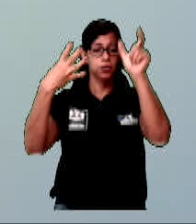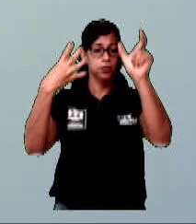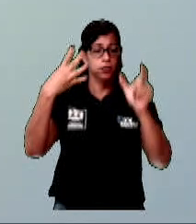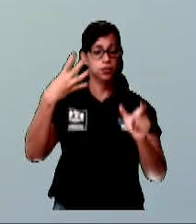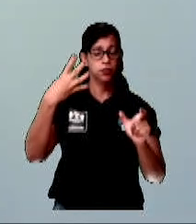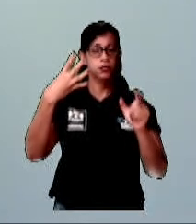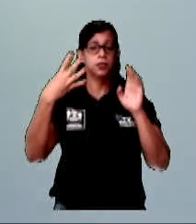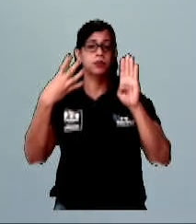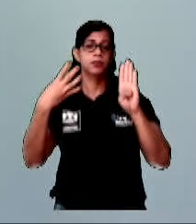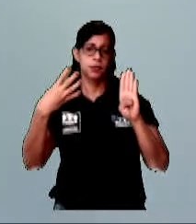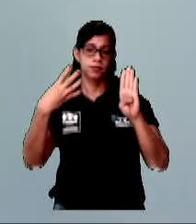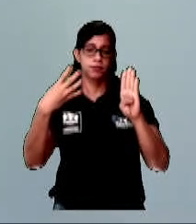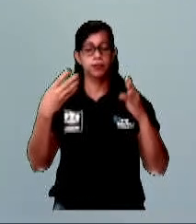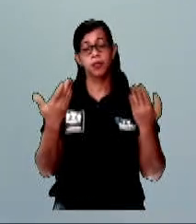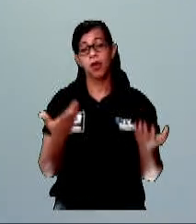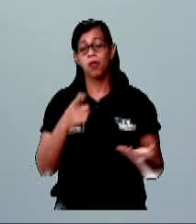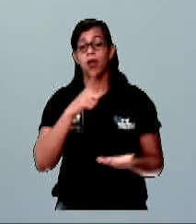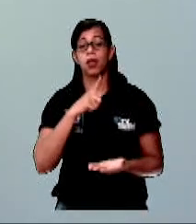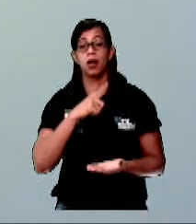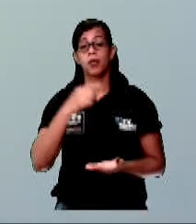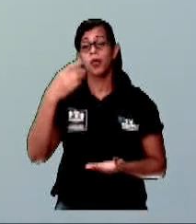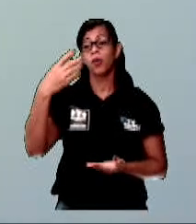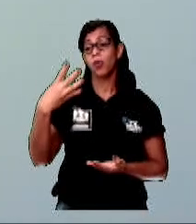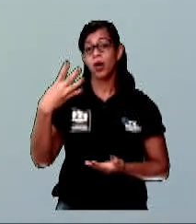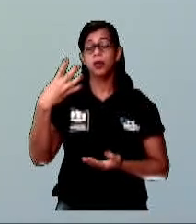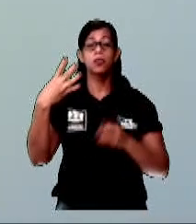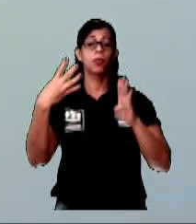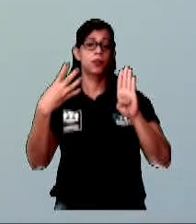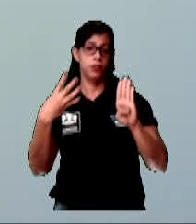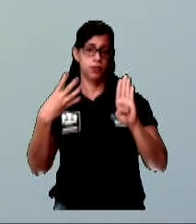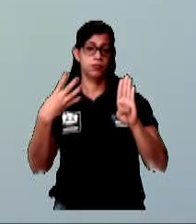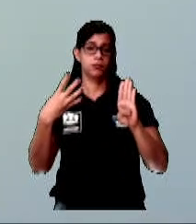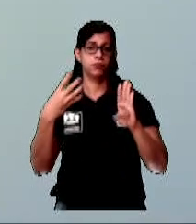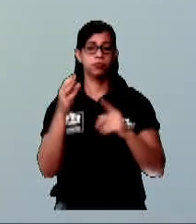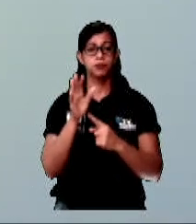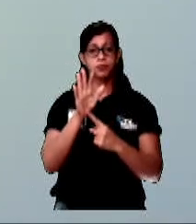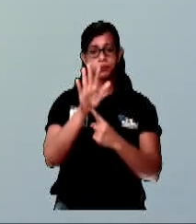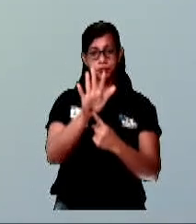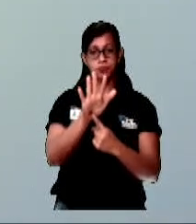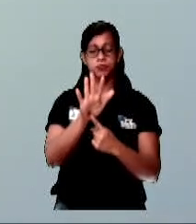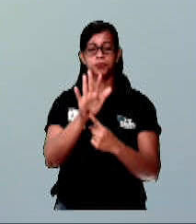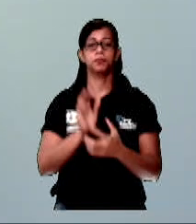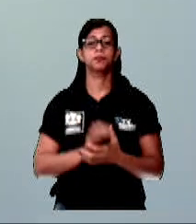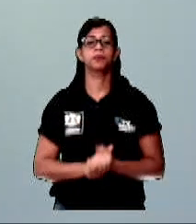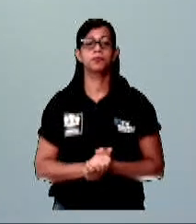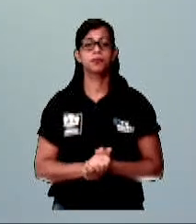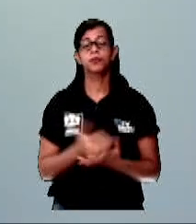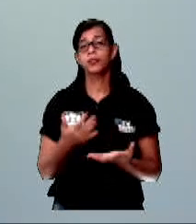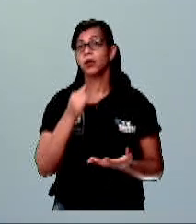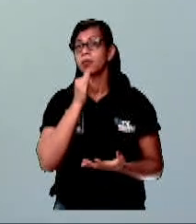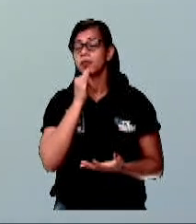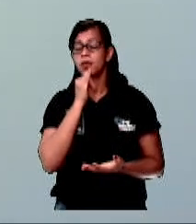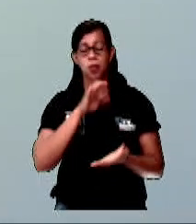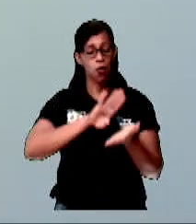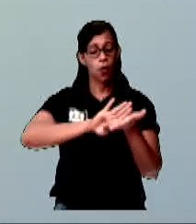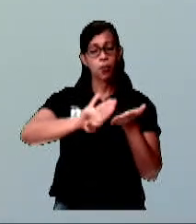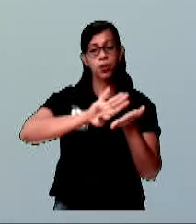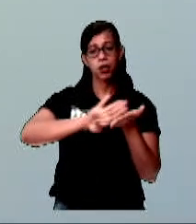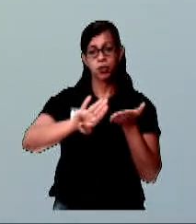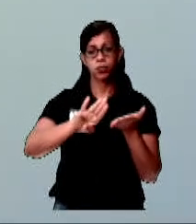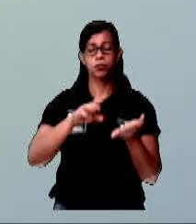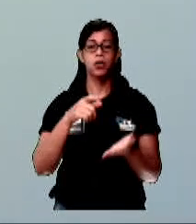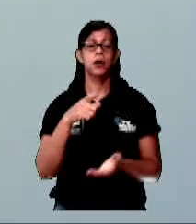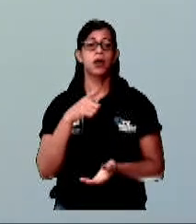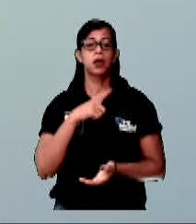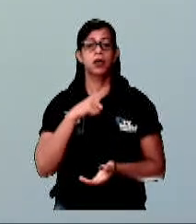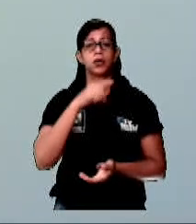Então, a gente vai ter 4B para representar a posição do jardim. O banco, ó, ele vai estar na